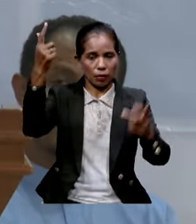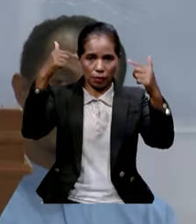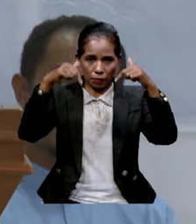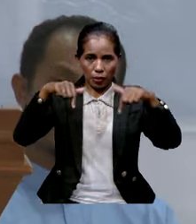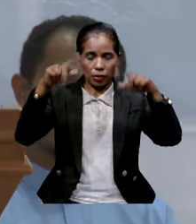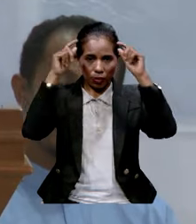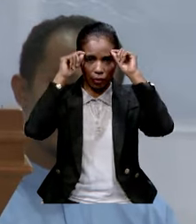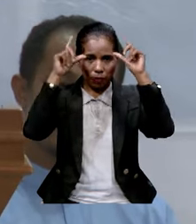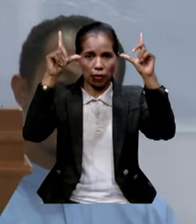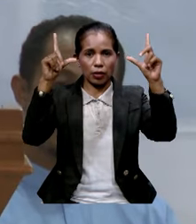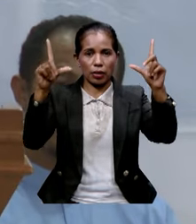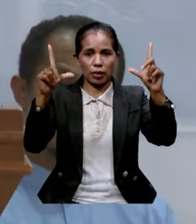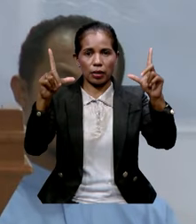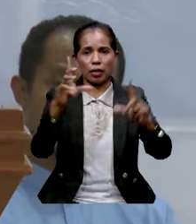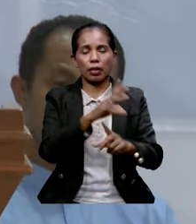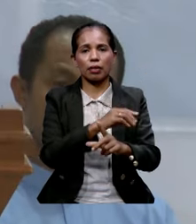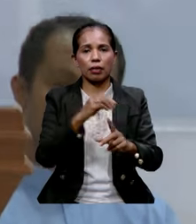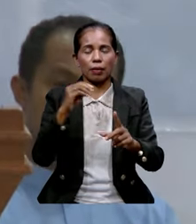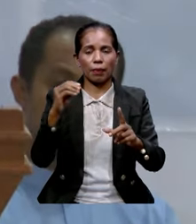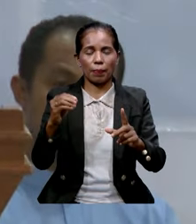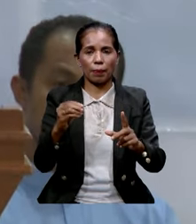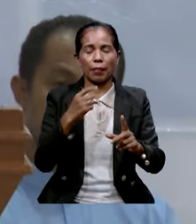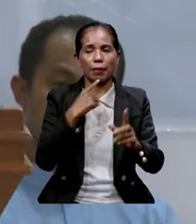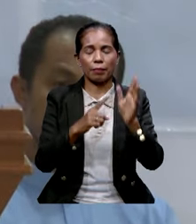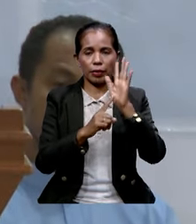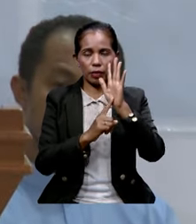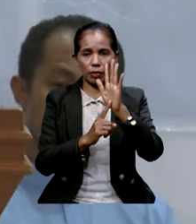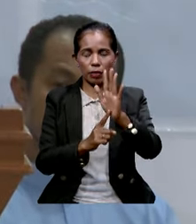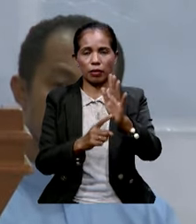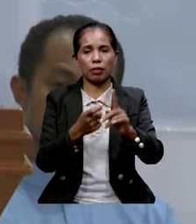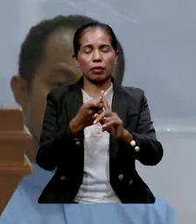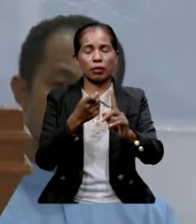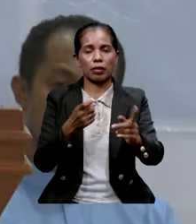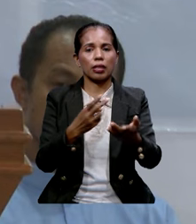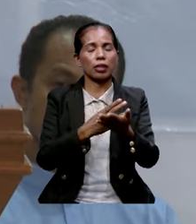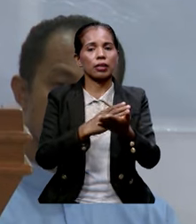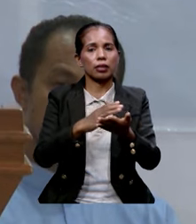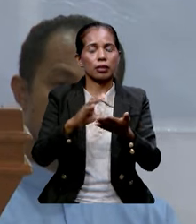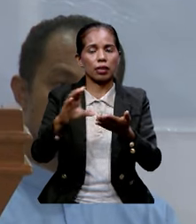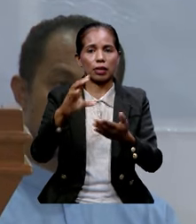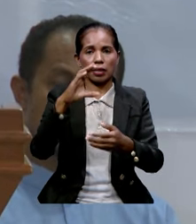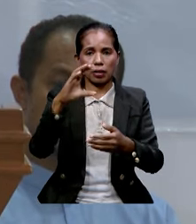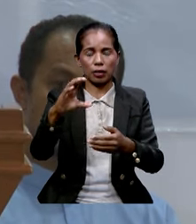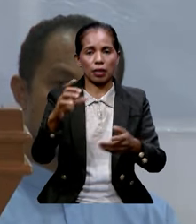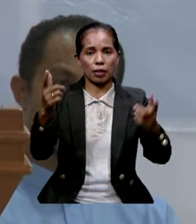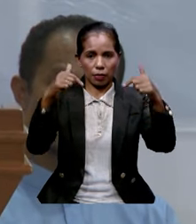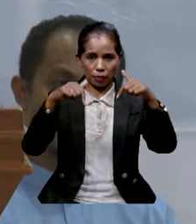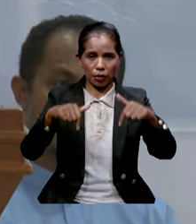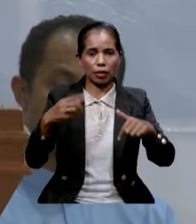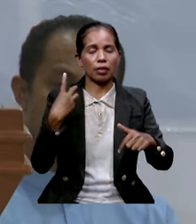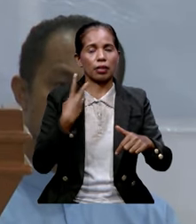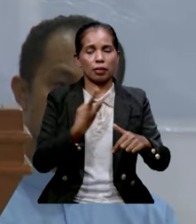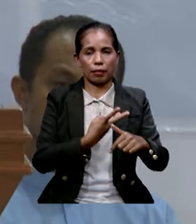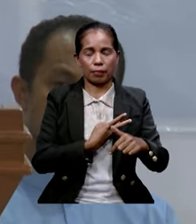Papa Francisco em Timor-Leste, transmitida pela Santa Sé através da Nunciatura